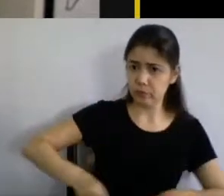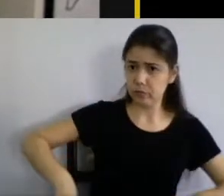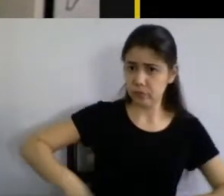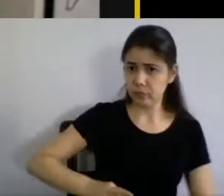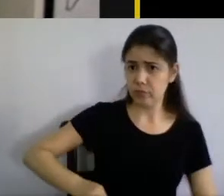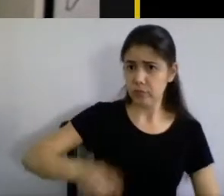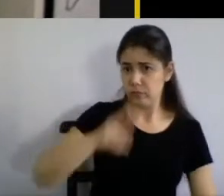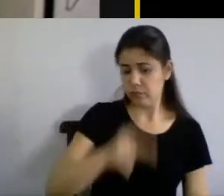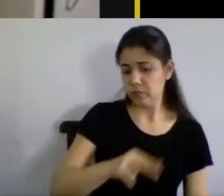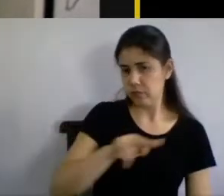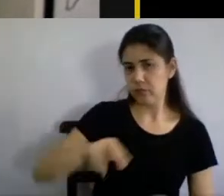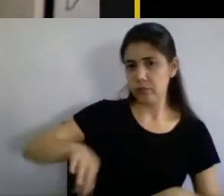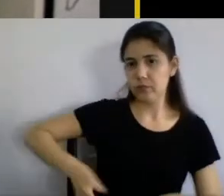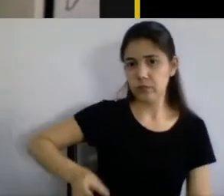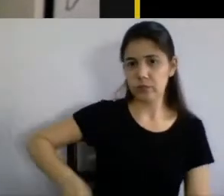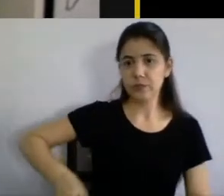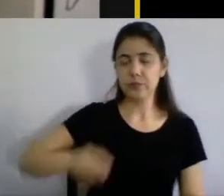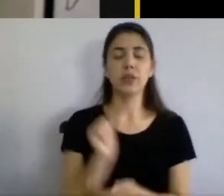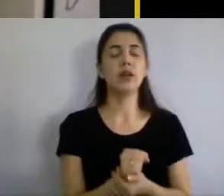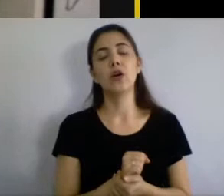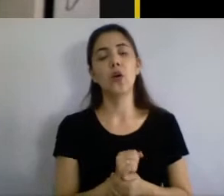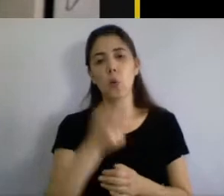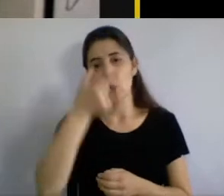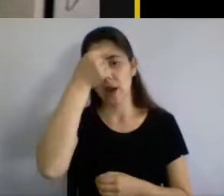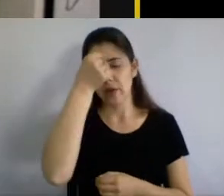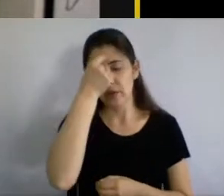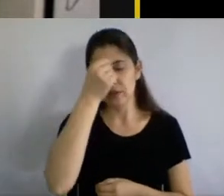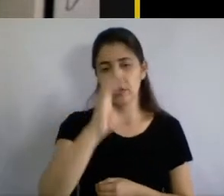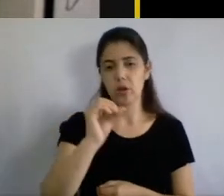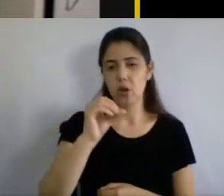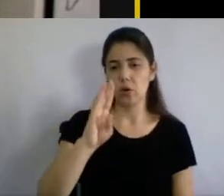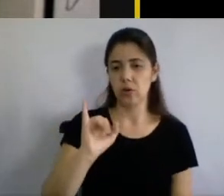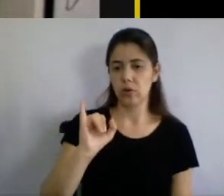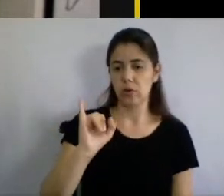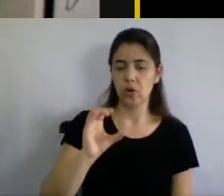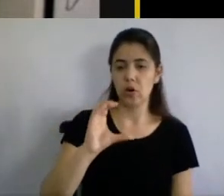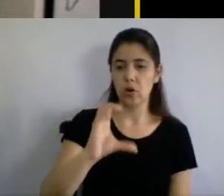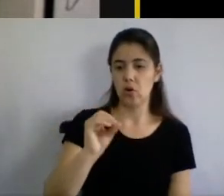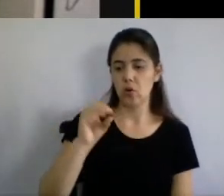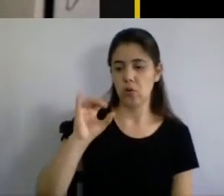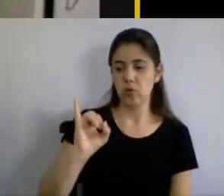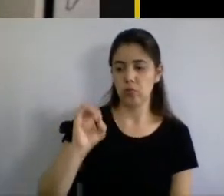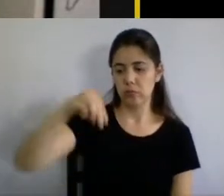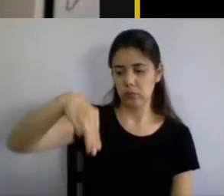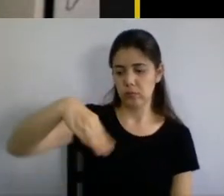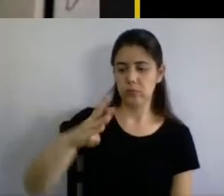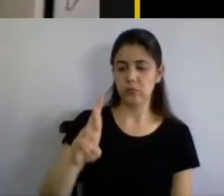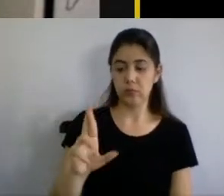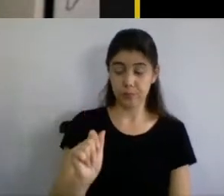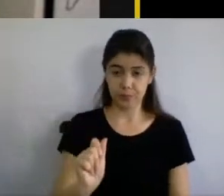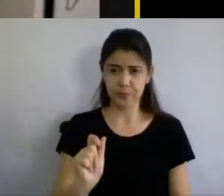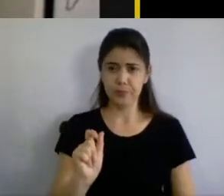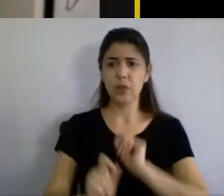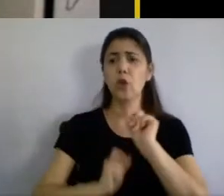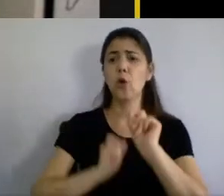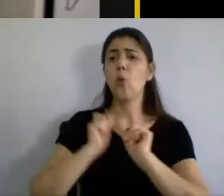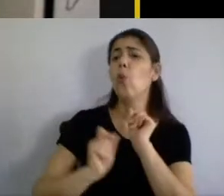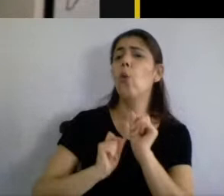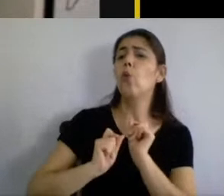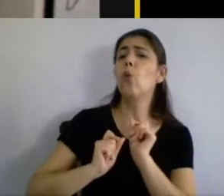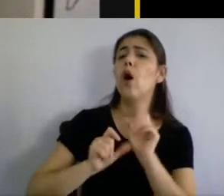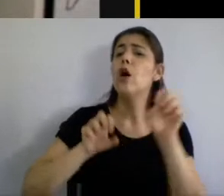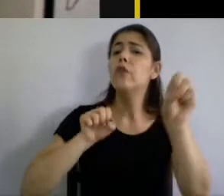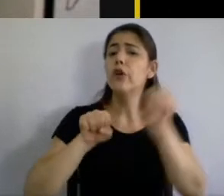de Coimbra, onde se formavam as classes cultas. O que eles viravam? Advogados,